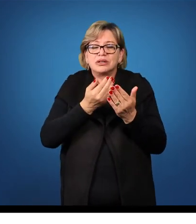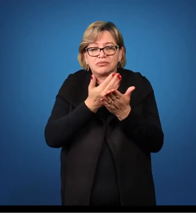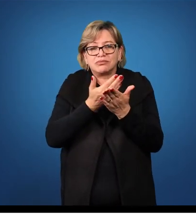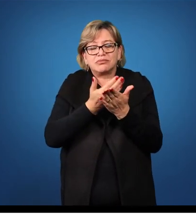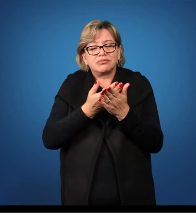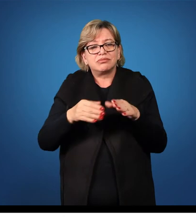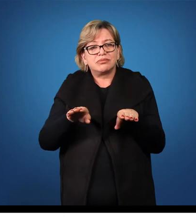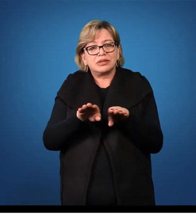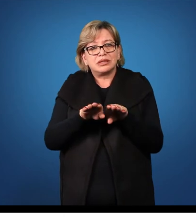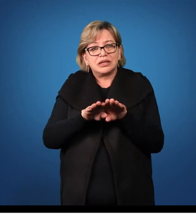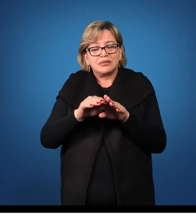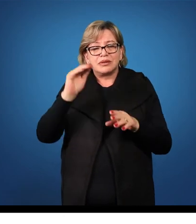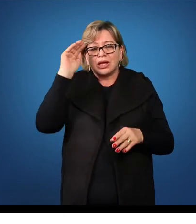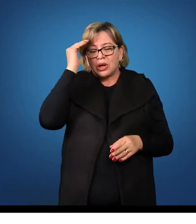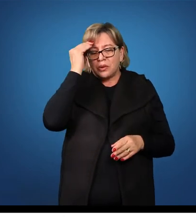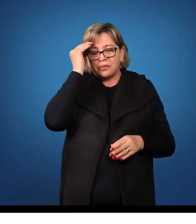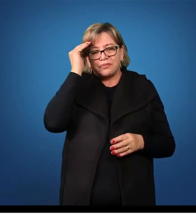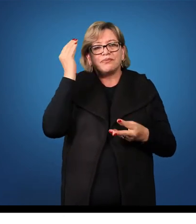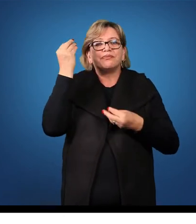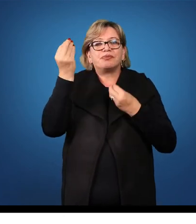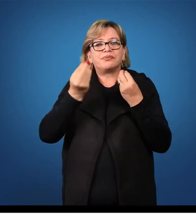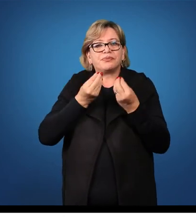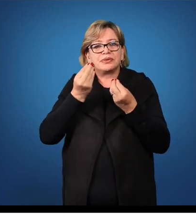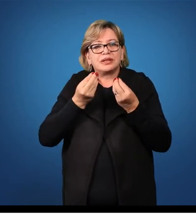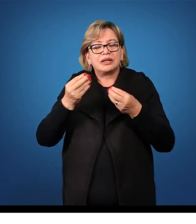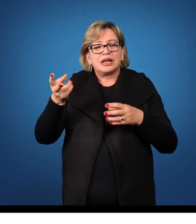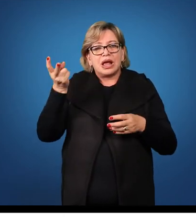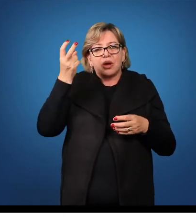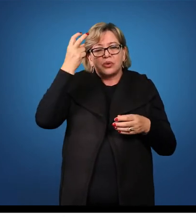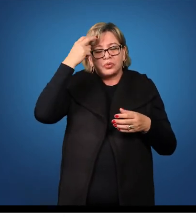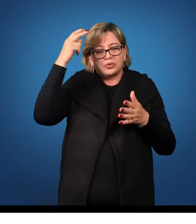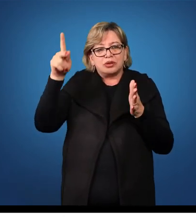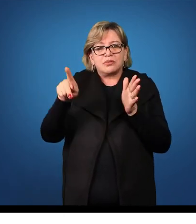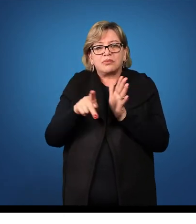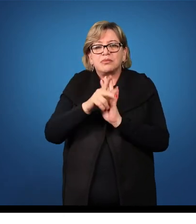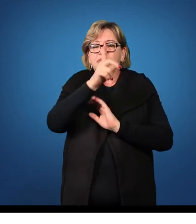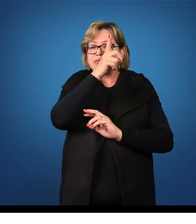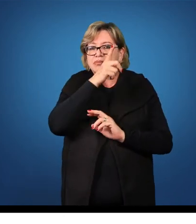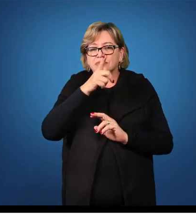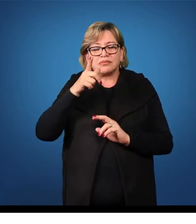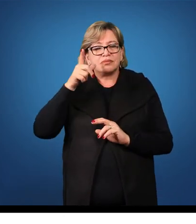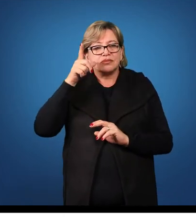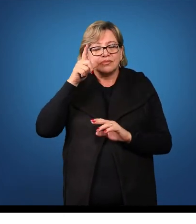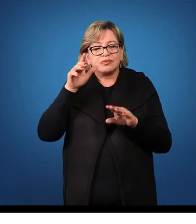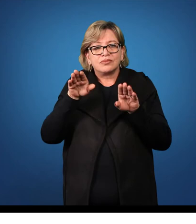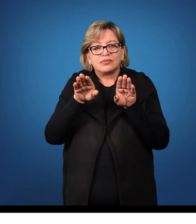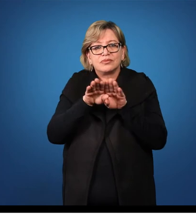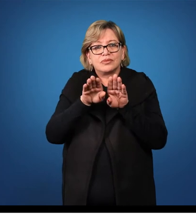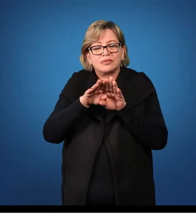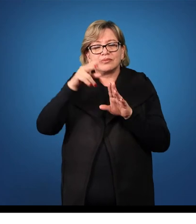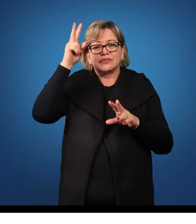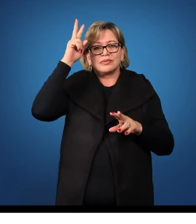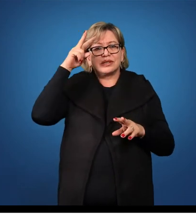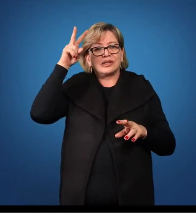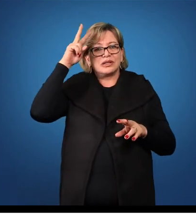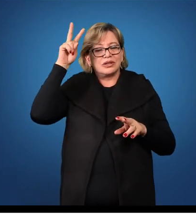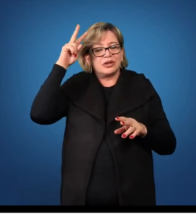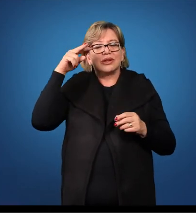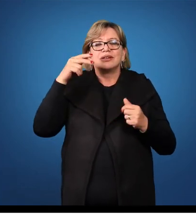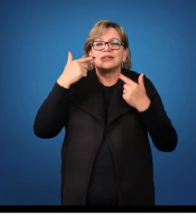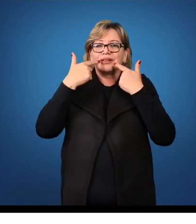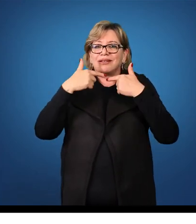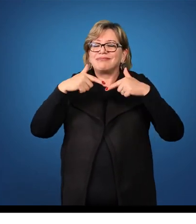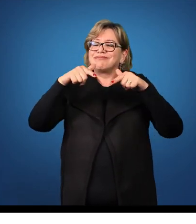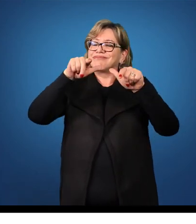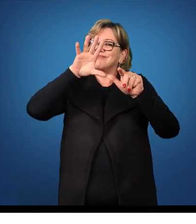até mesmo para a compreensão da cultura latina e também da história da língua portuguesa